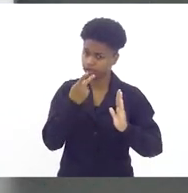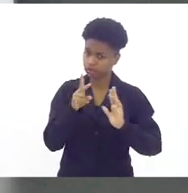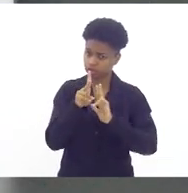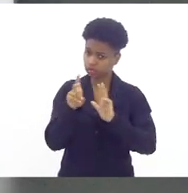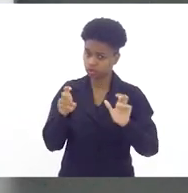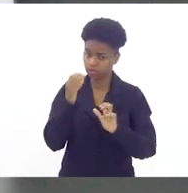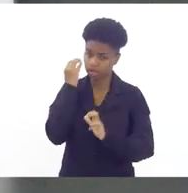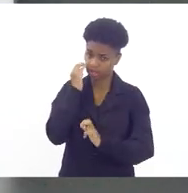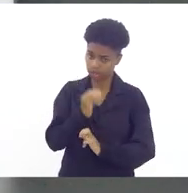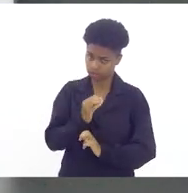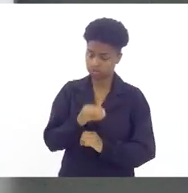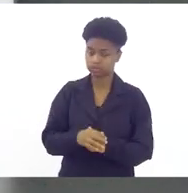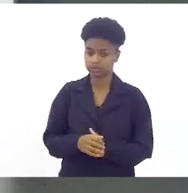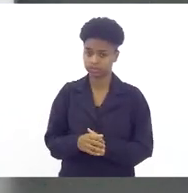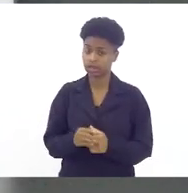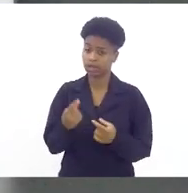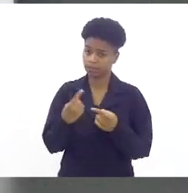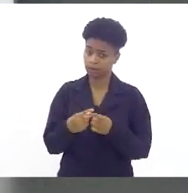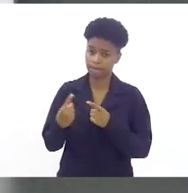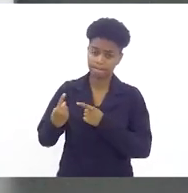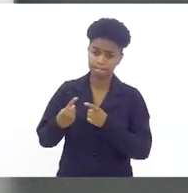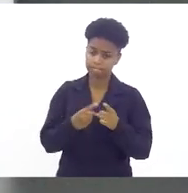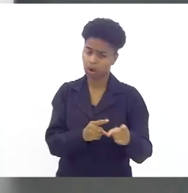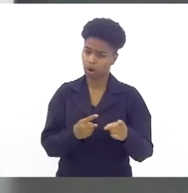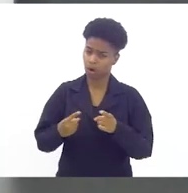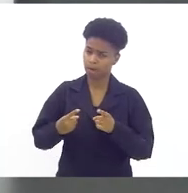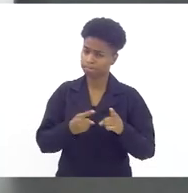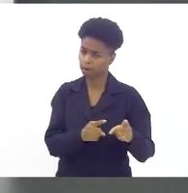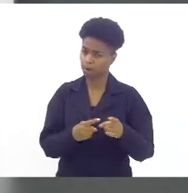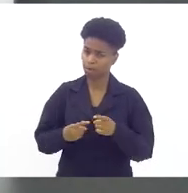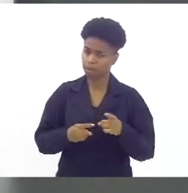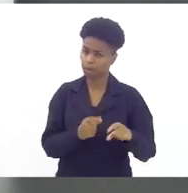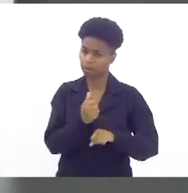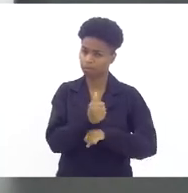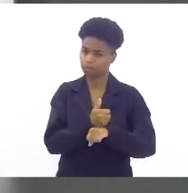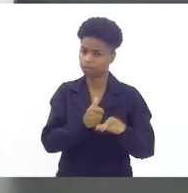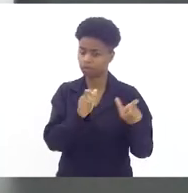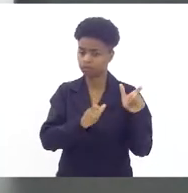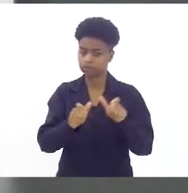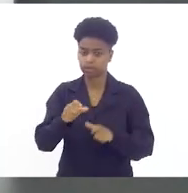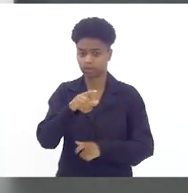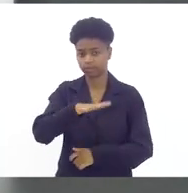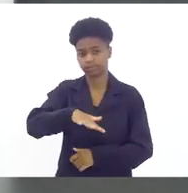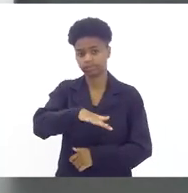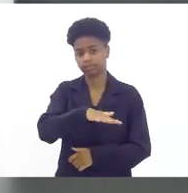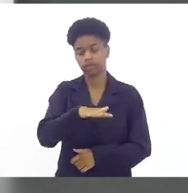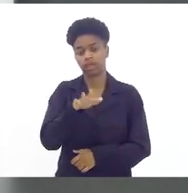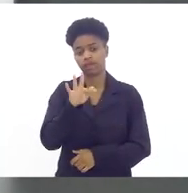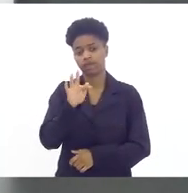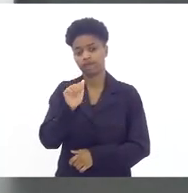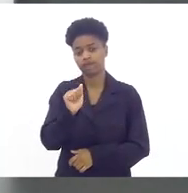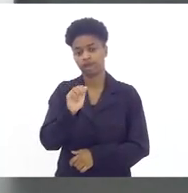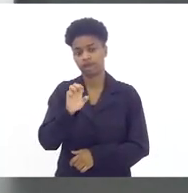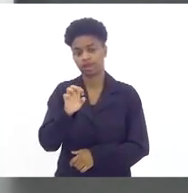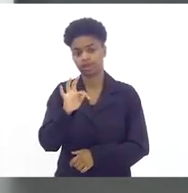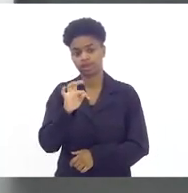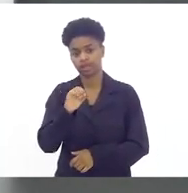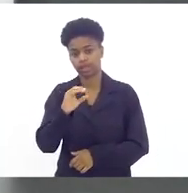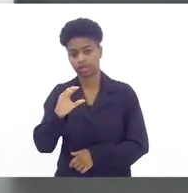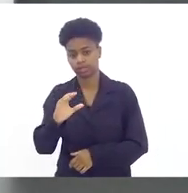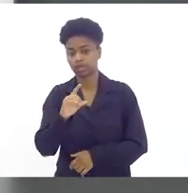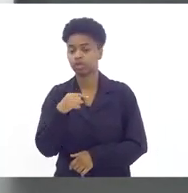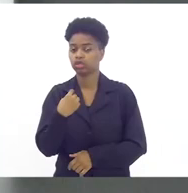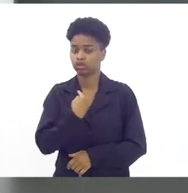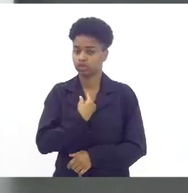que está atacando a carreira dos profissionais da Faetec E aí a gente já passamos